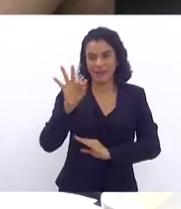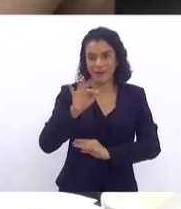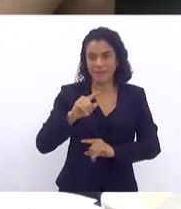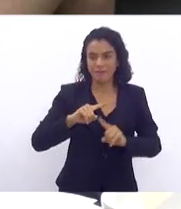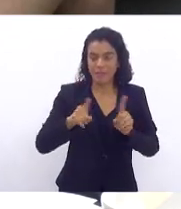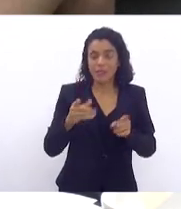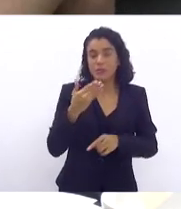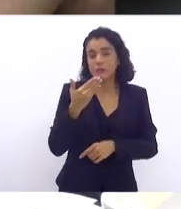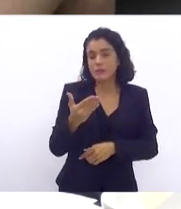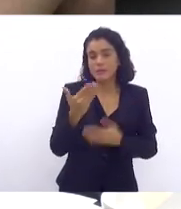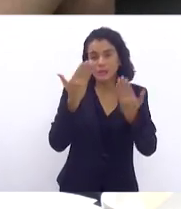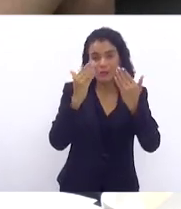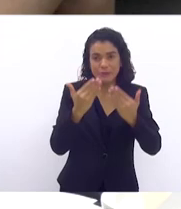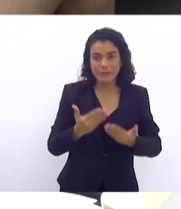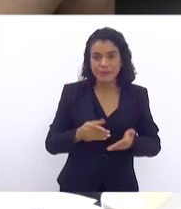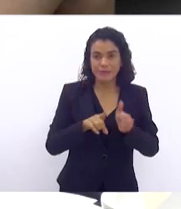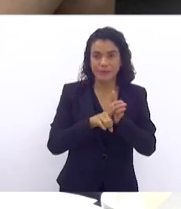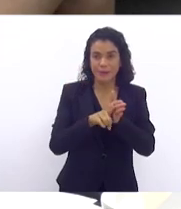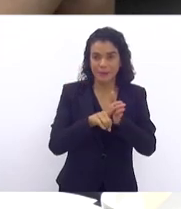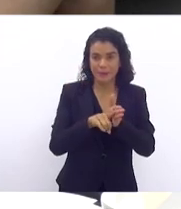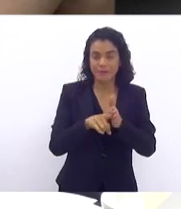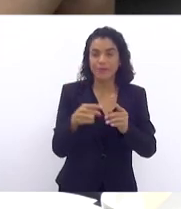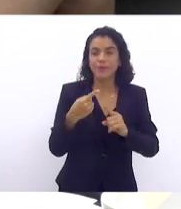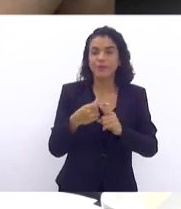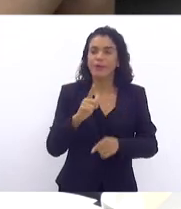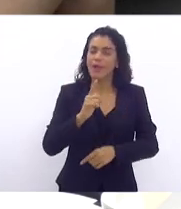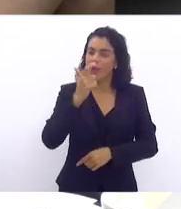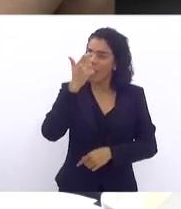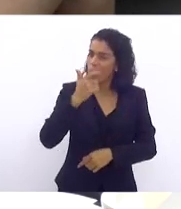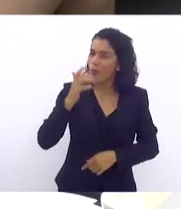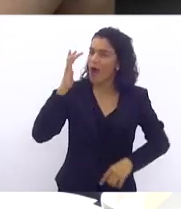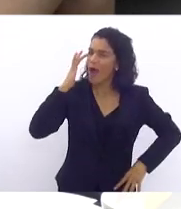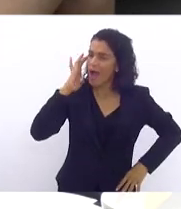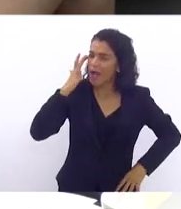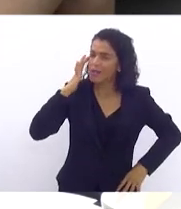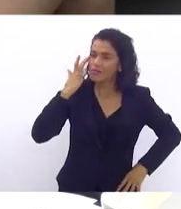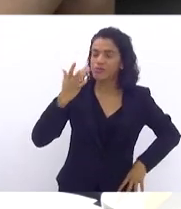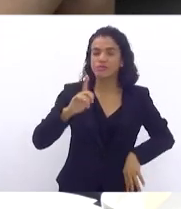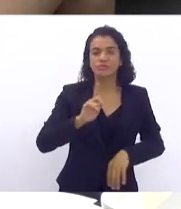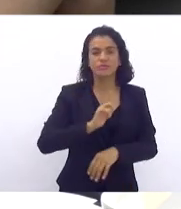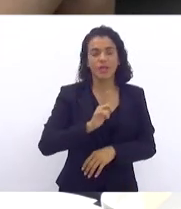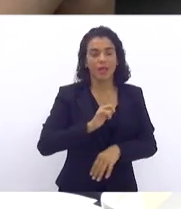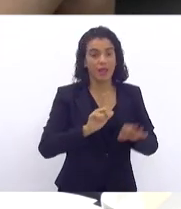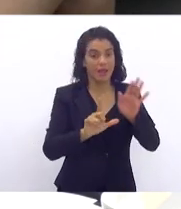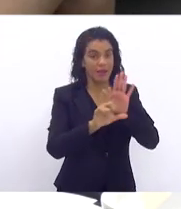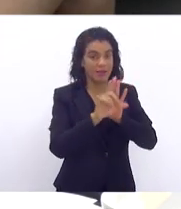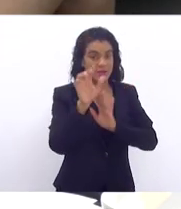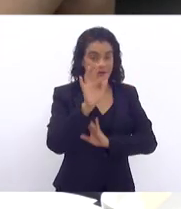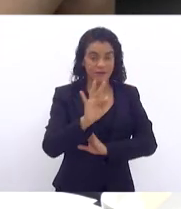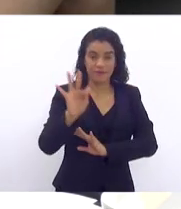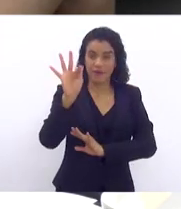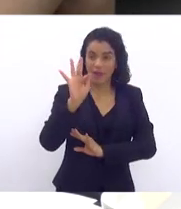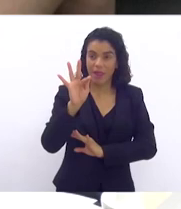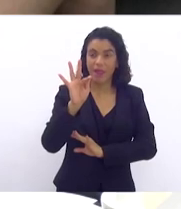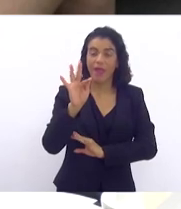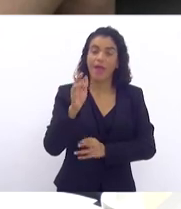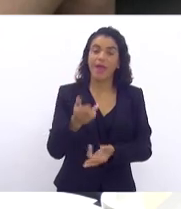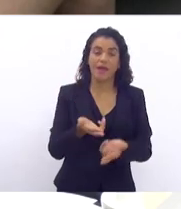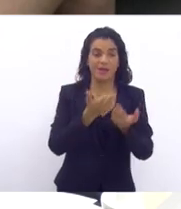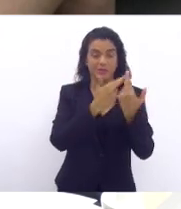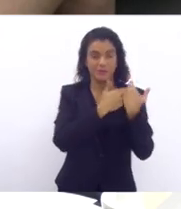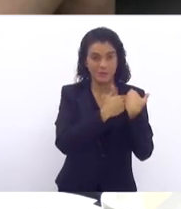eu estou pedindo vista, porque tenho eu a impressão que também a legislação federal é que compete